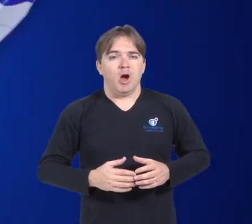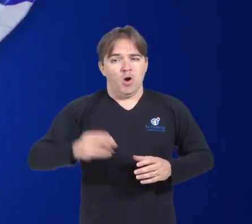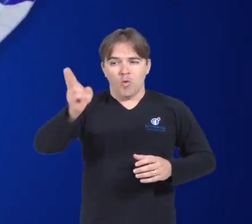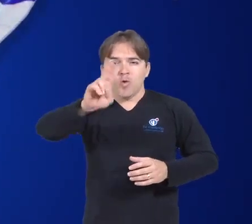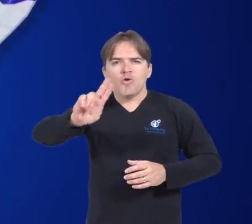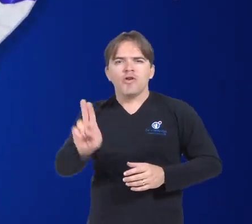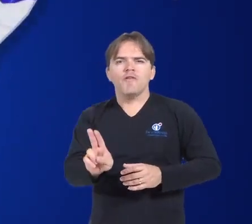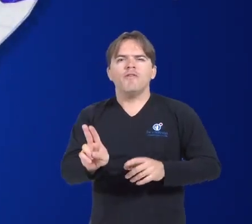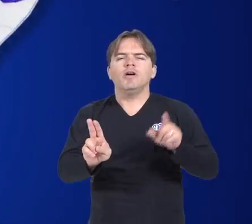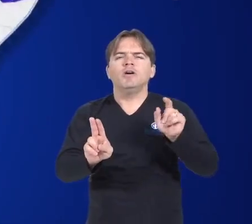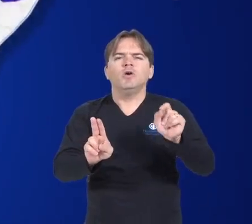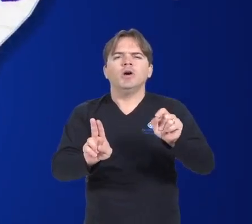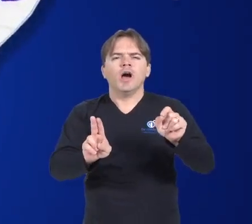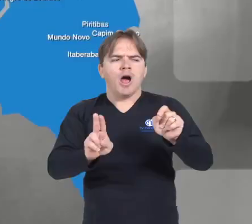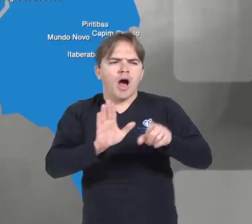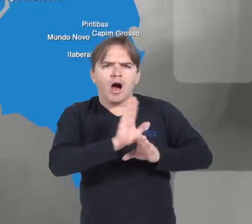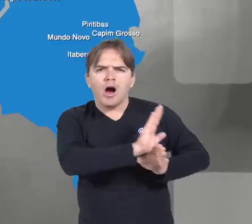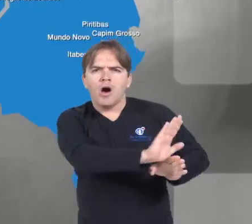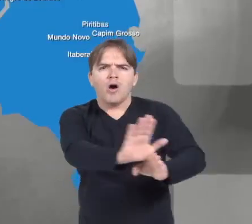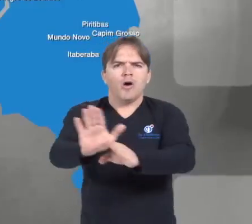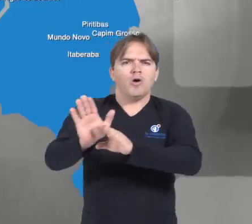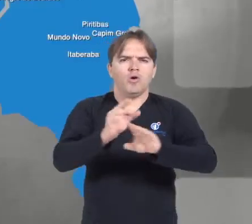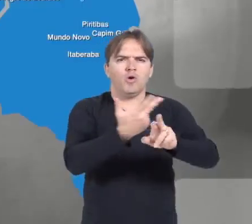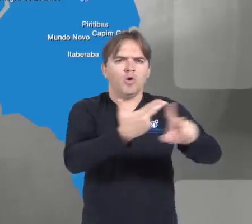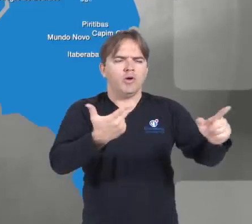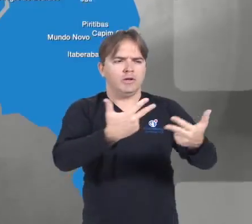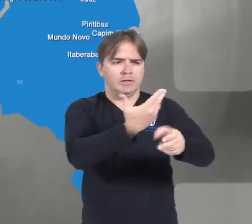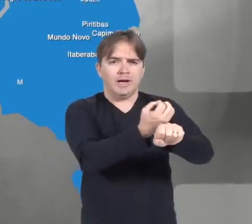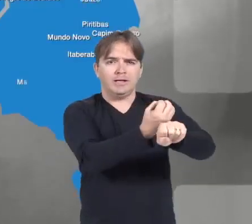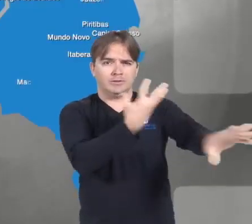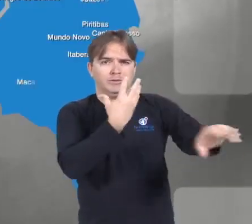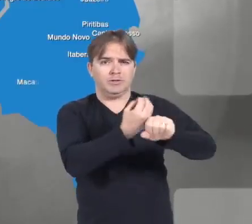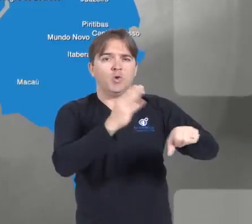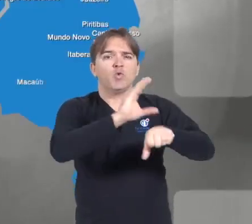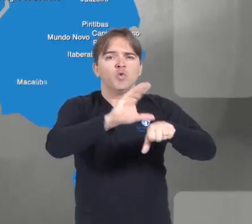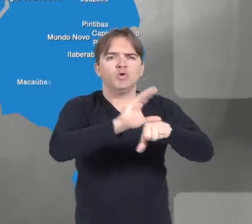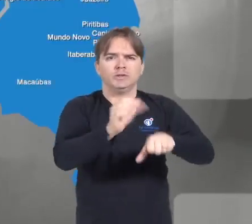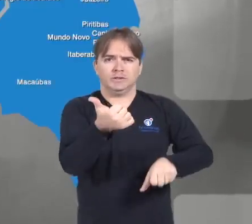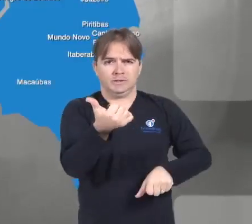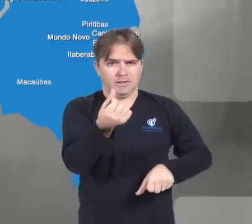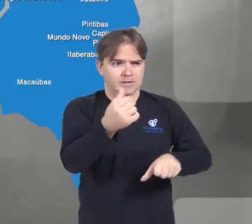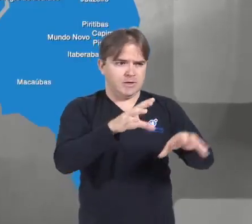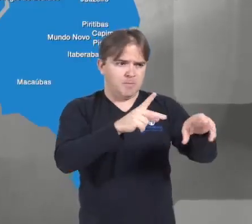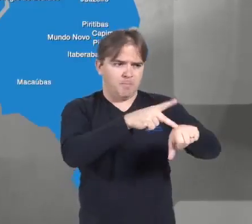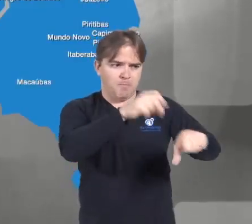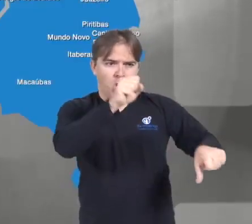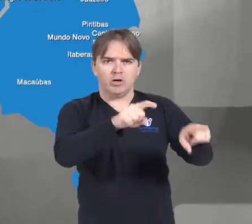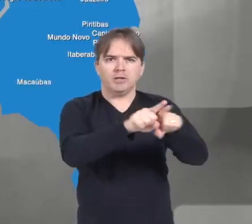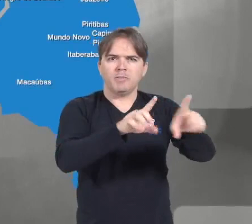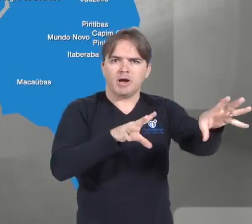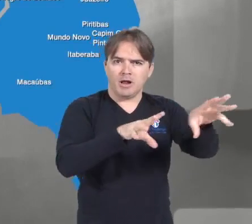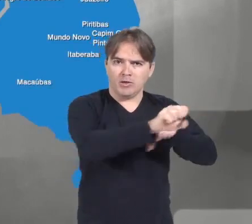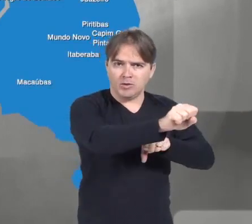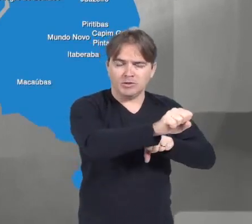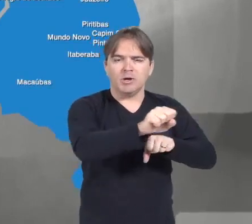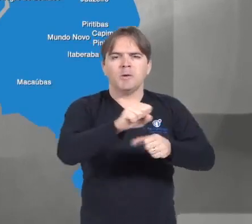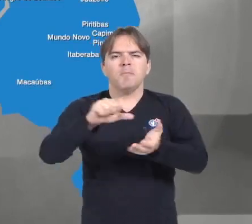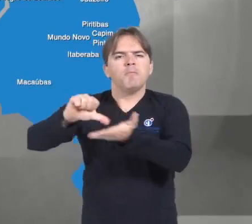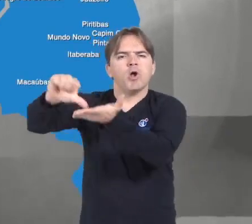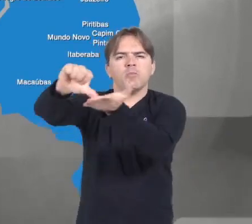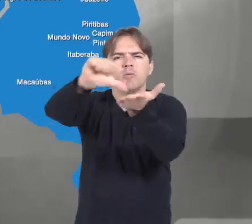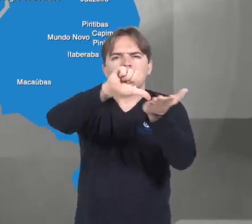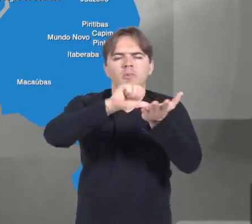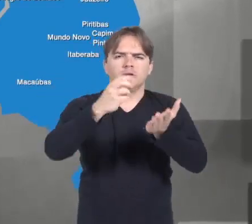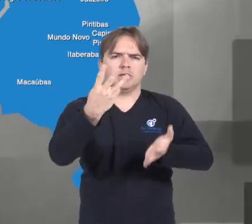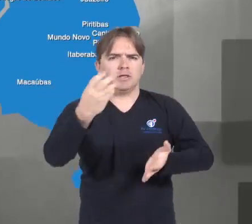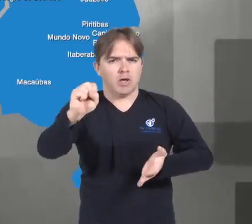A Univasf também investe na educação à distância. São 16 cursos de graduação e de pós-graduação em 38 polos